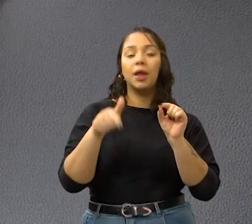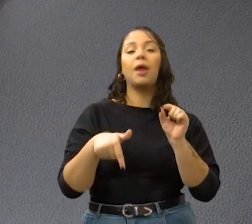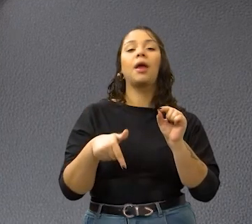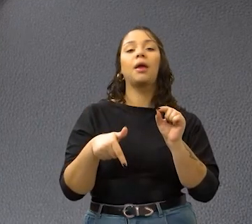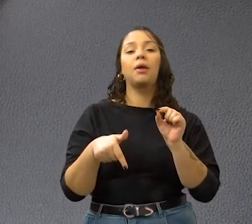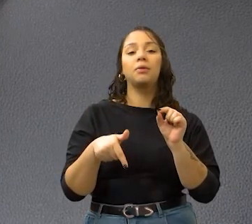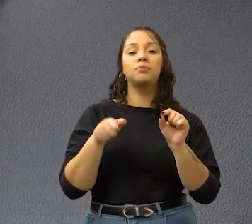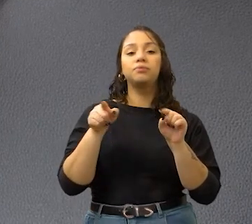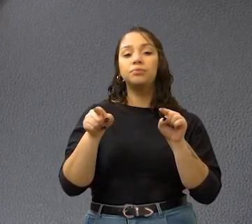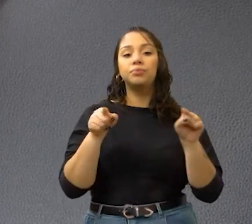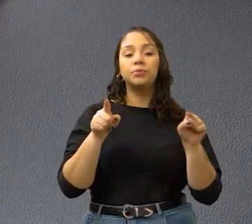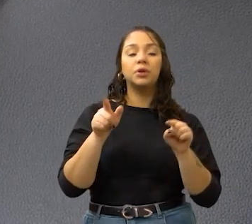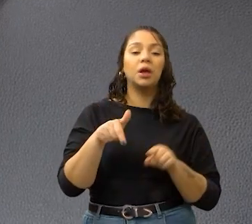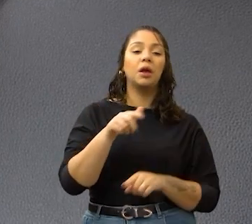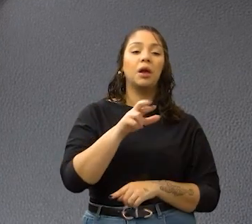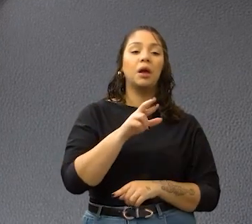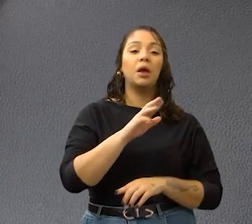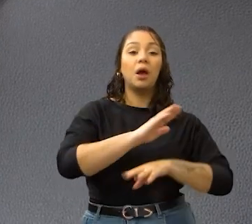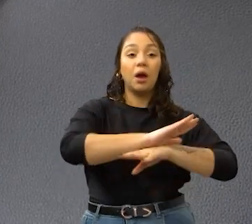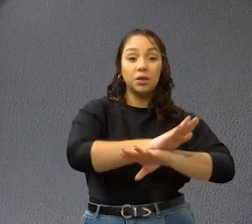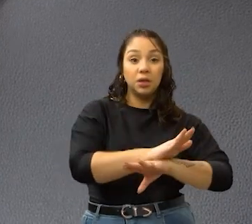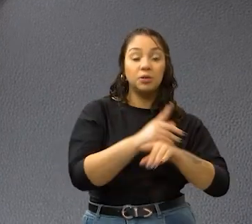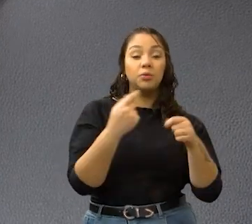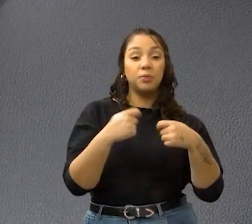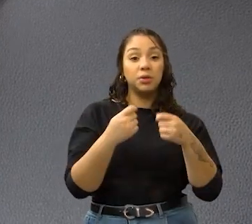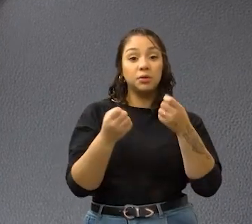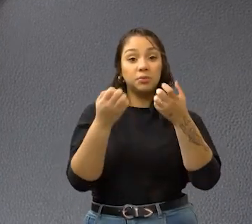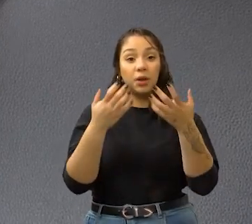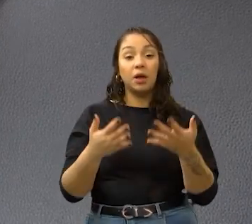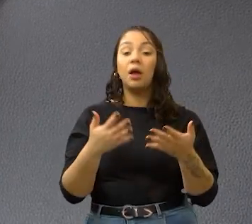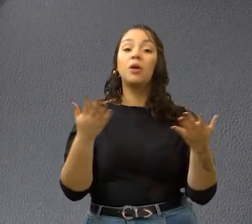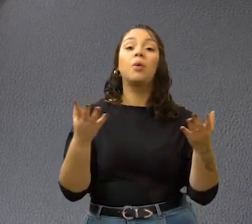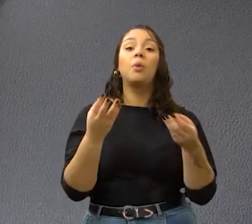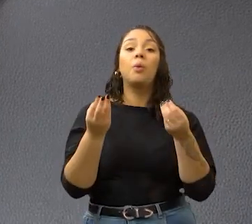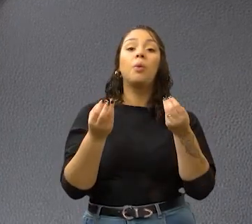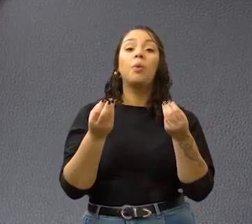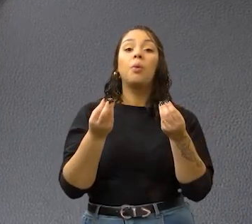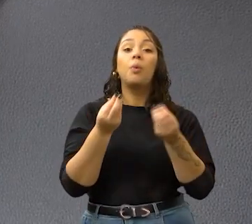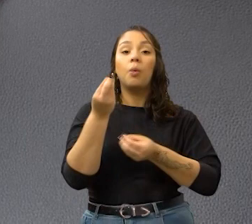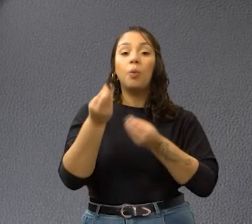a gente reforçar, né, se acontecer um crime de racismo é necessário a gente reforçar isso.